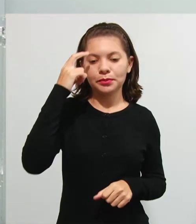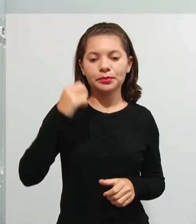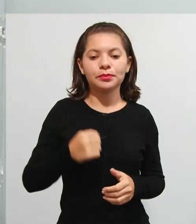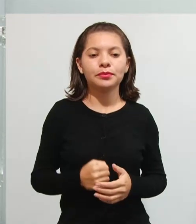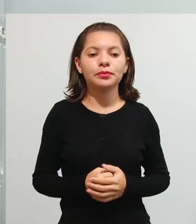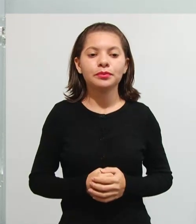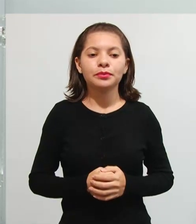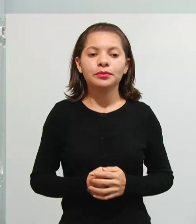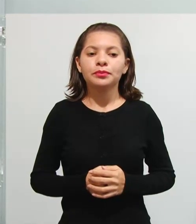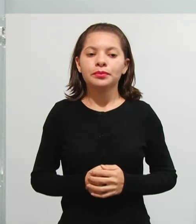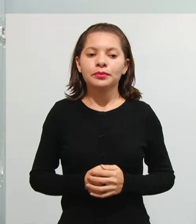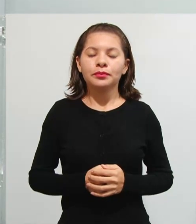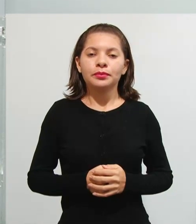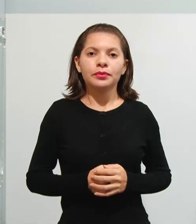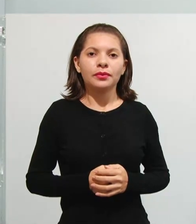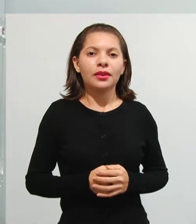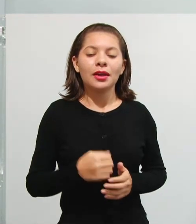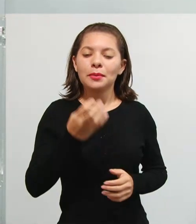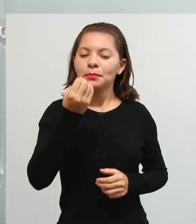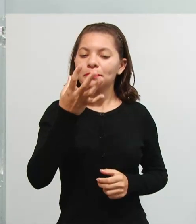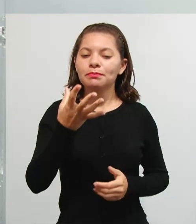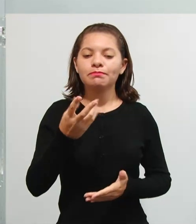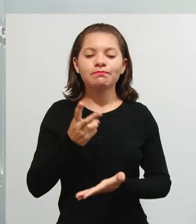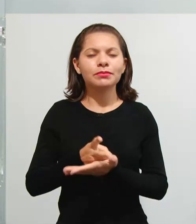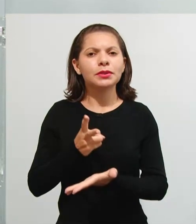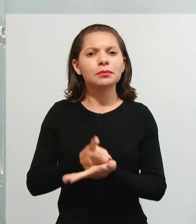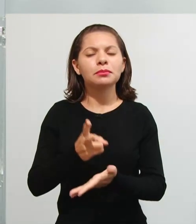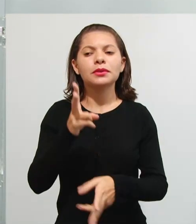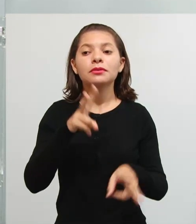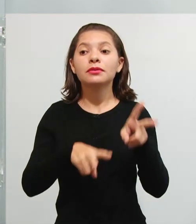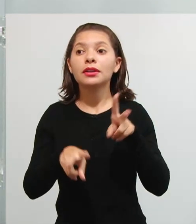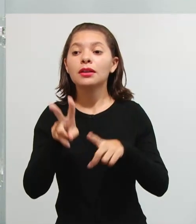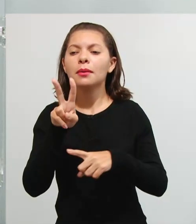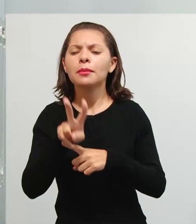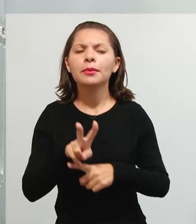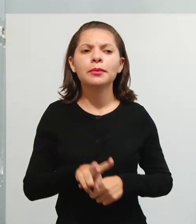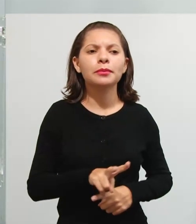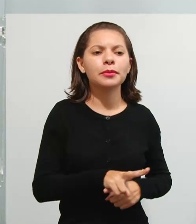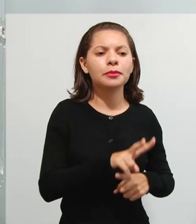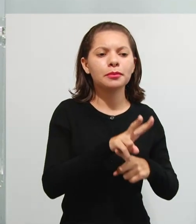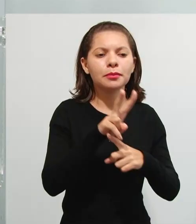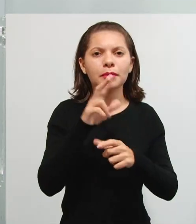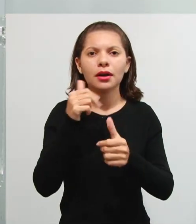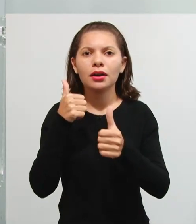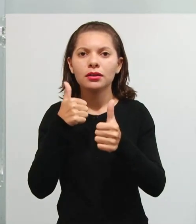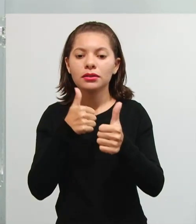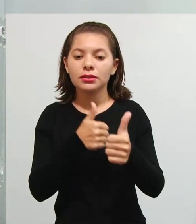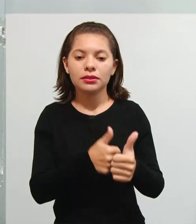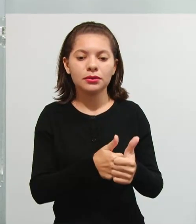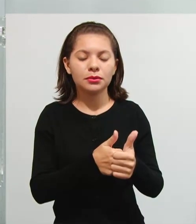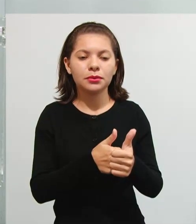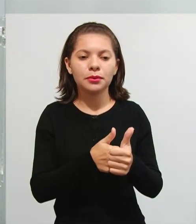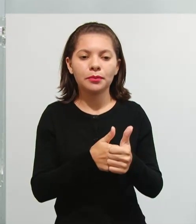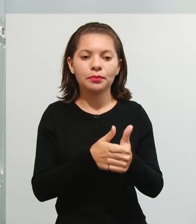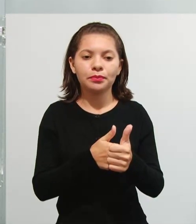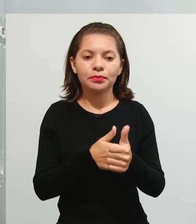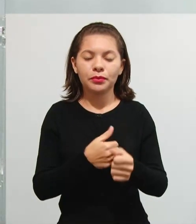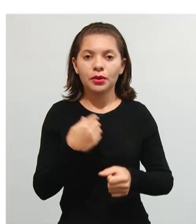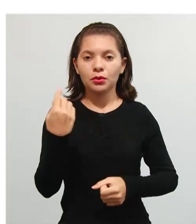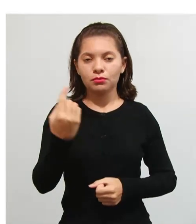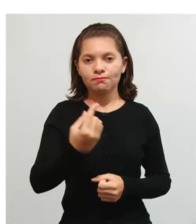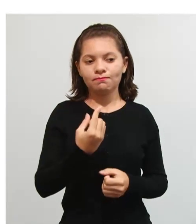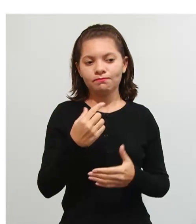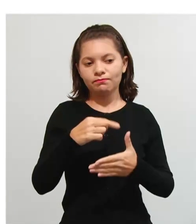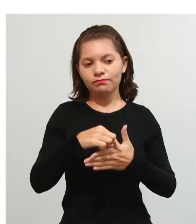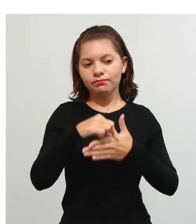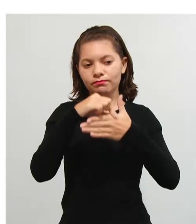Por isso que é bom a gente estar sempre vendo e monitorando, né? Acompanhando o desempenho dos